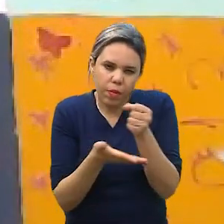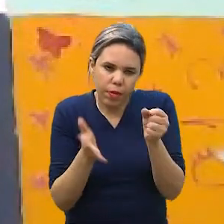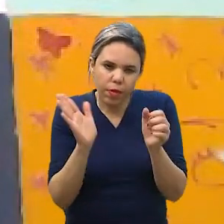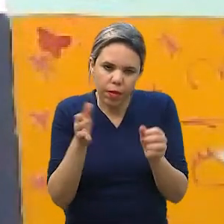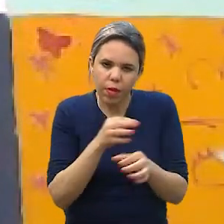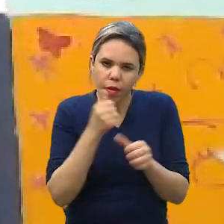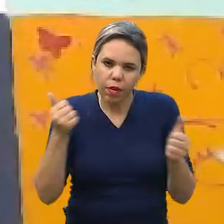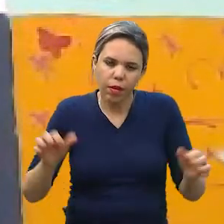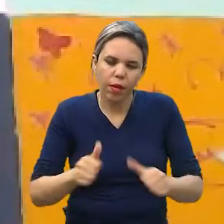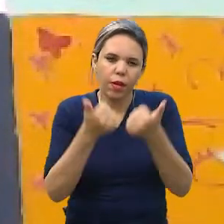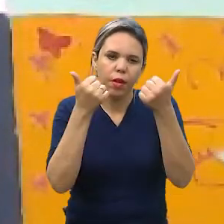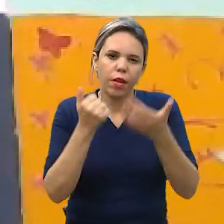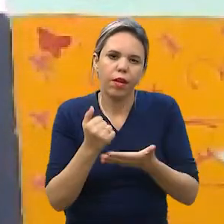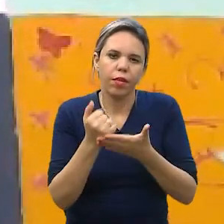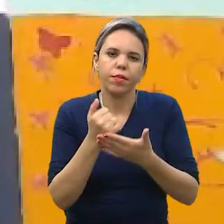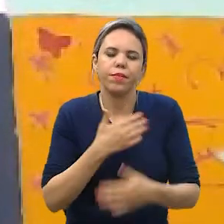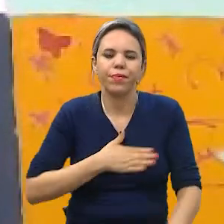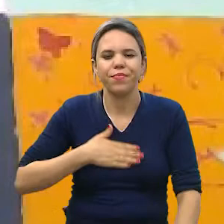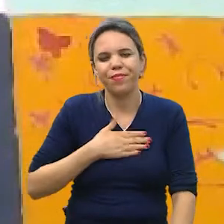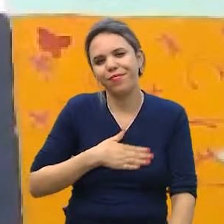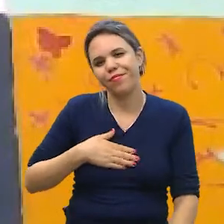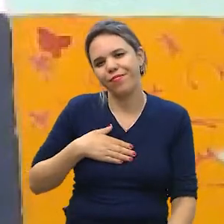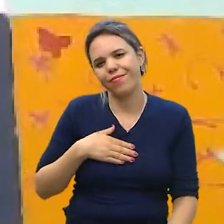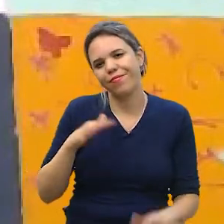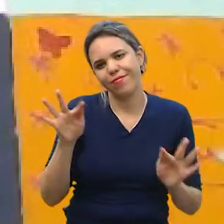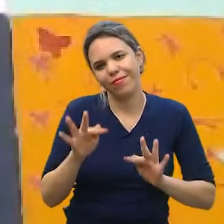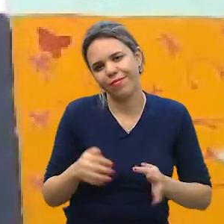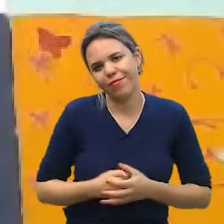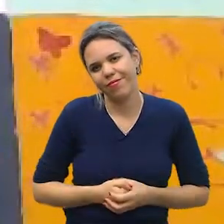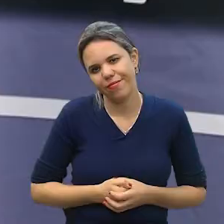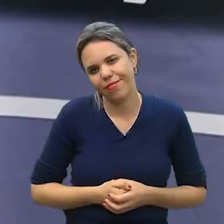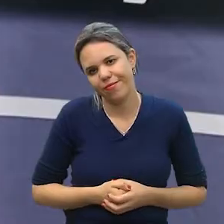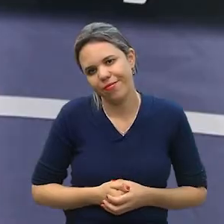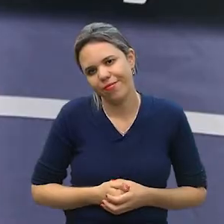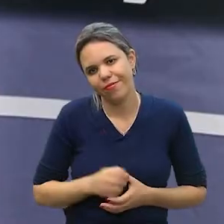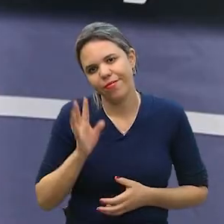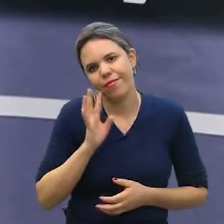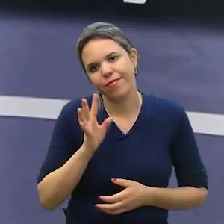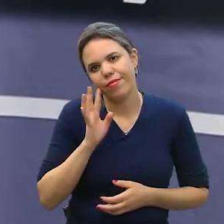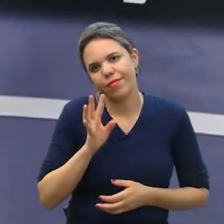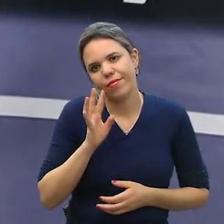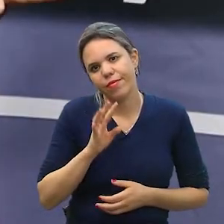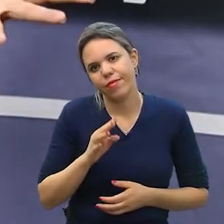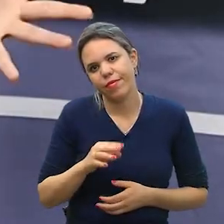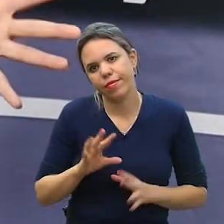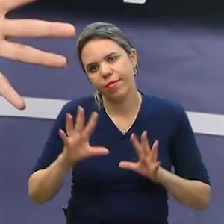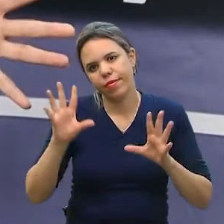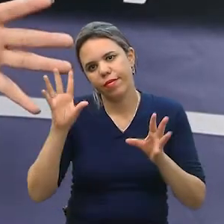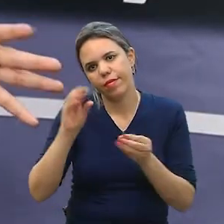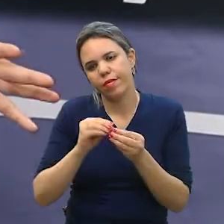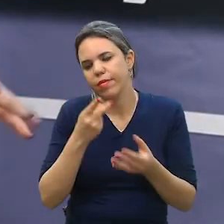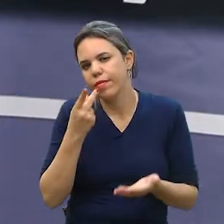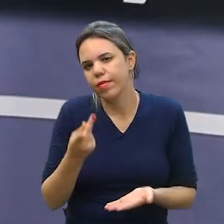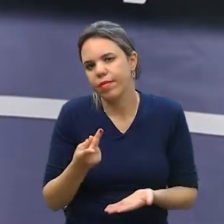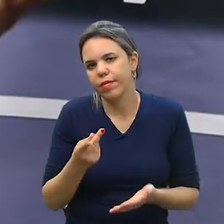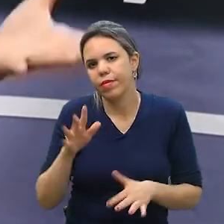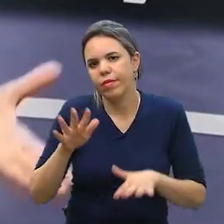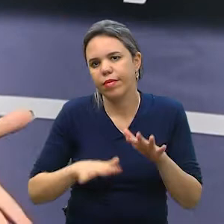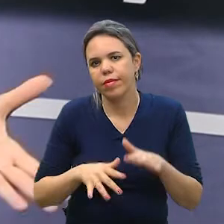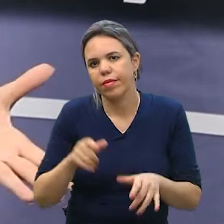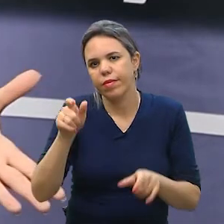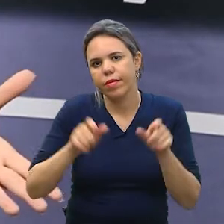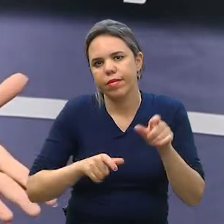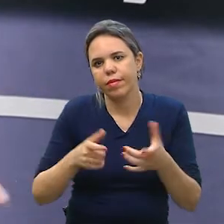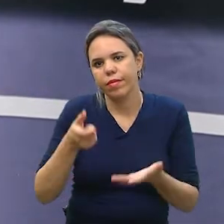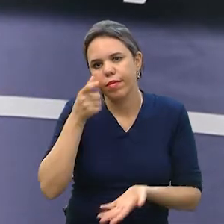é muito positivo, já é muito engrandecedor, né? Que legal. Agora, dito tudo isso, Elide, de repente tem